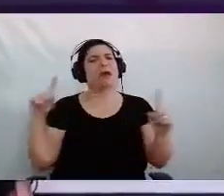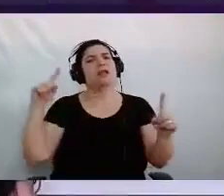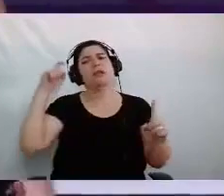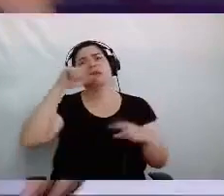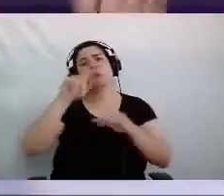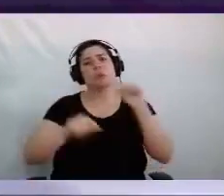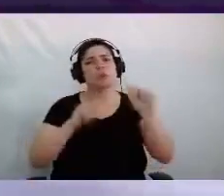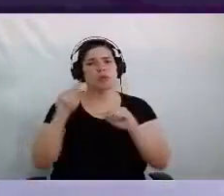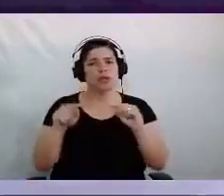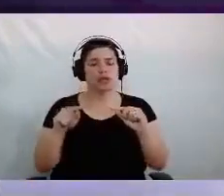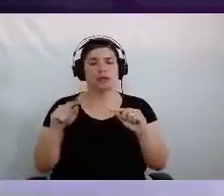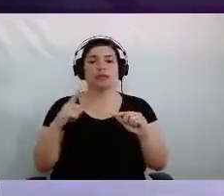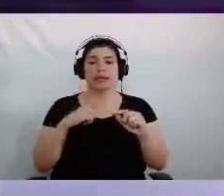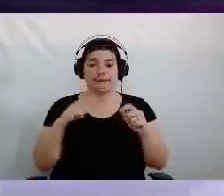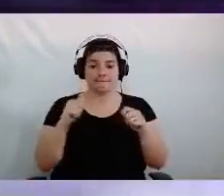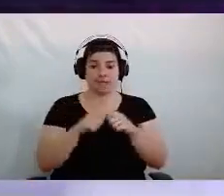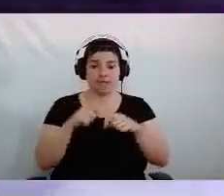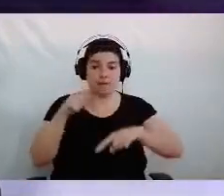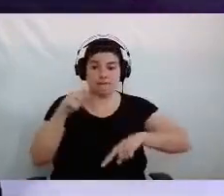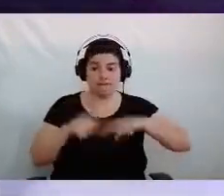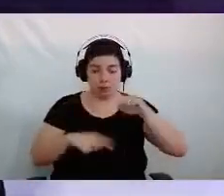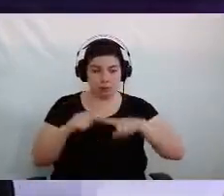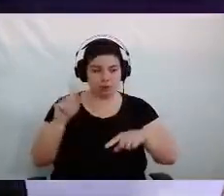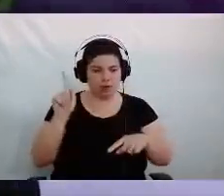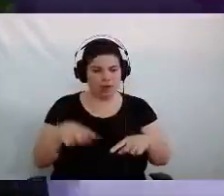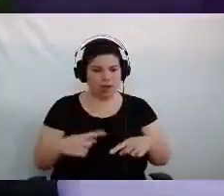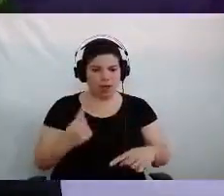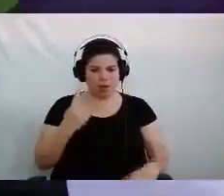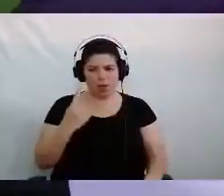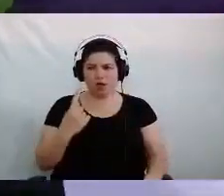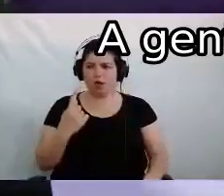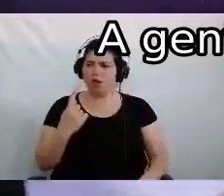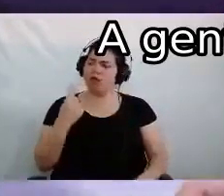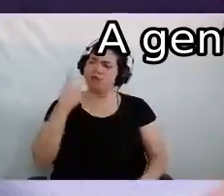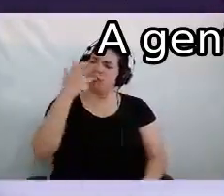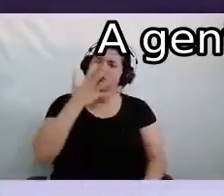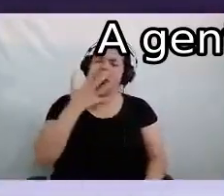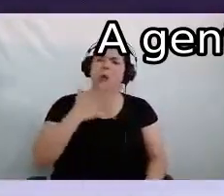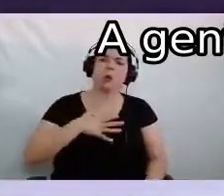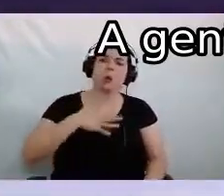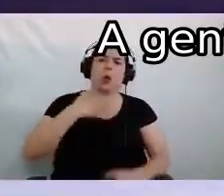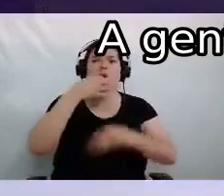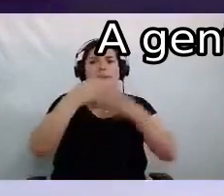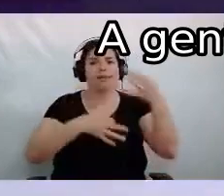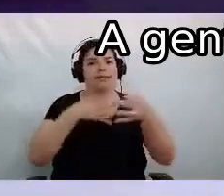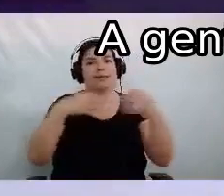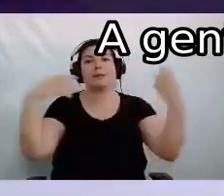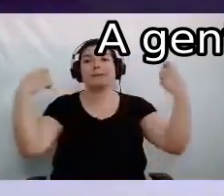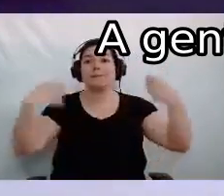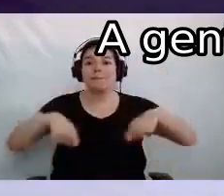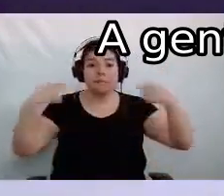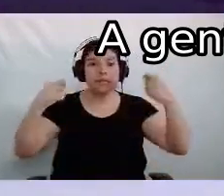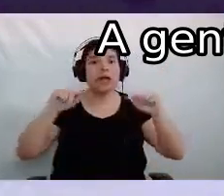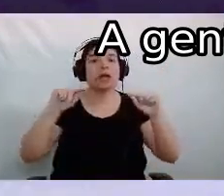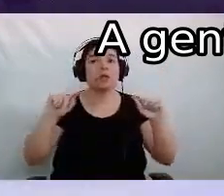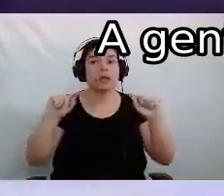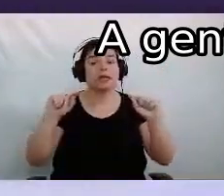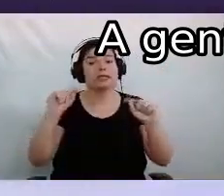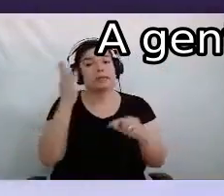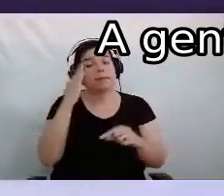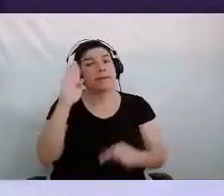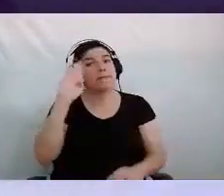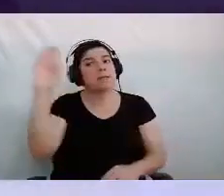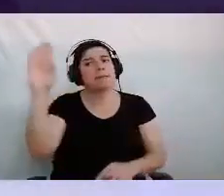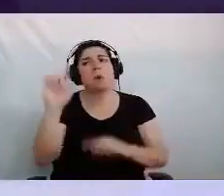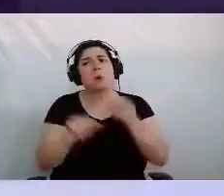vê esse produto com uma ótica, cada uma vê o produto com as suas paixões. A gente precisa estabelecer quais serão as premissas desse